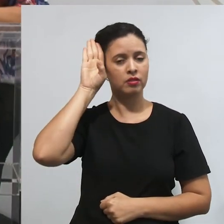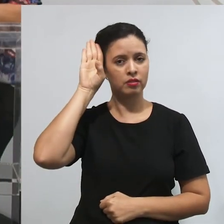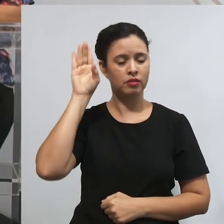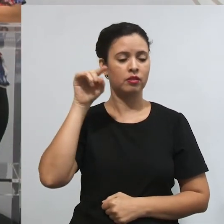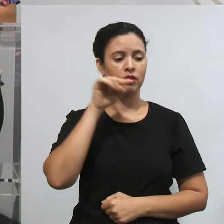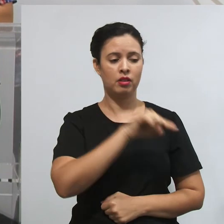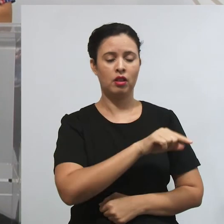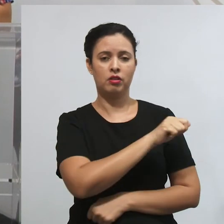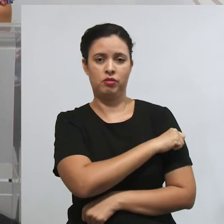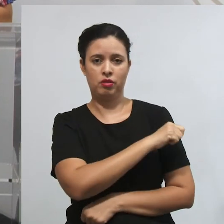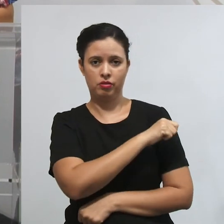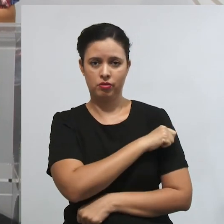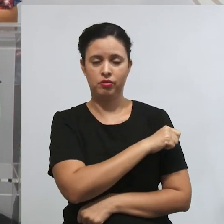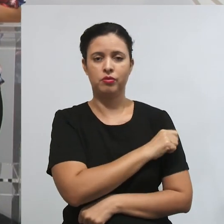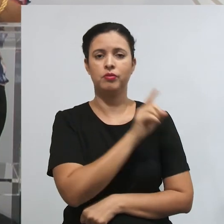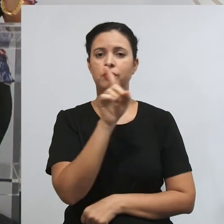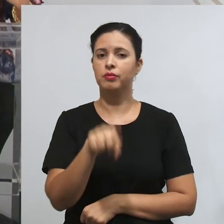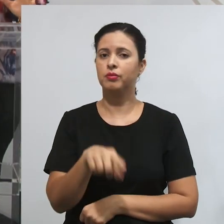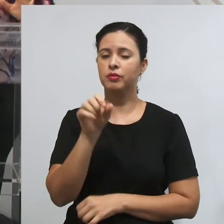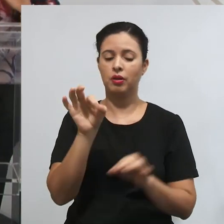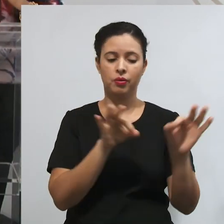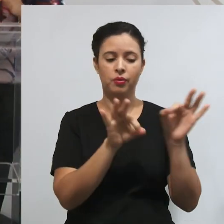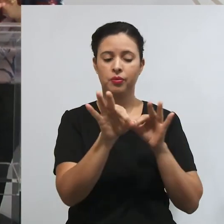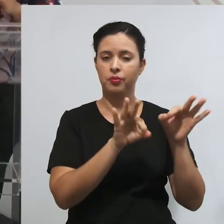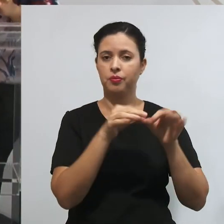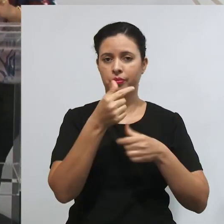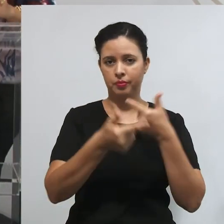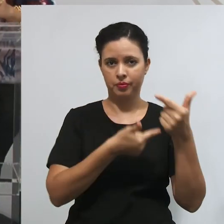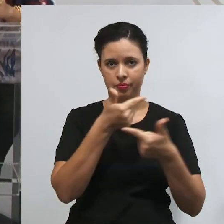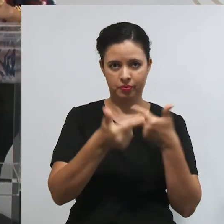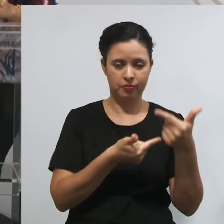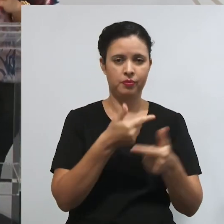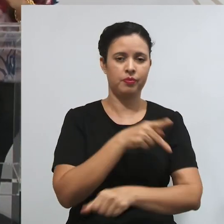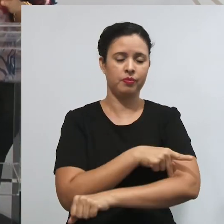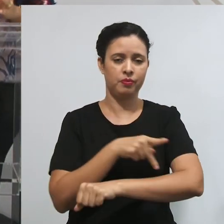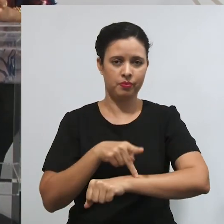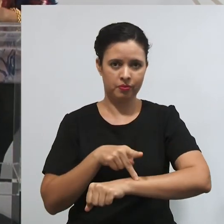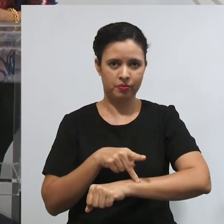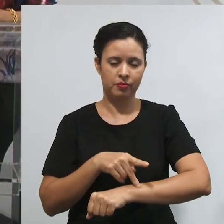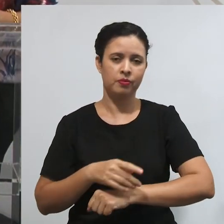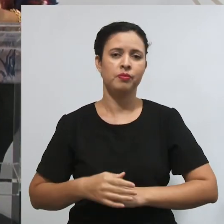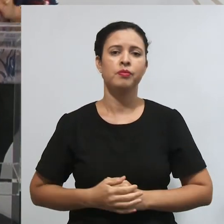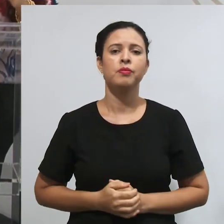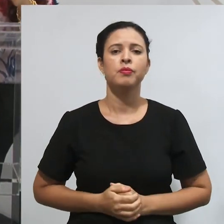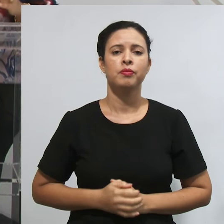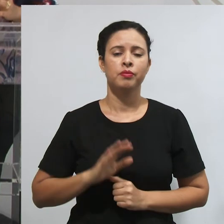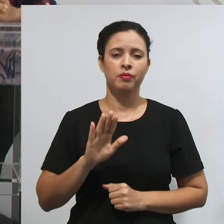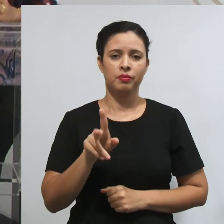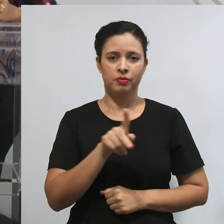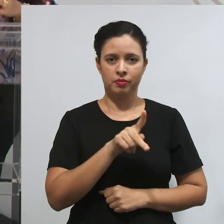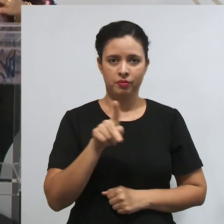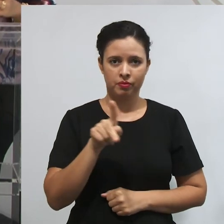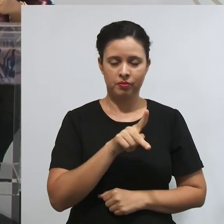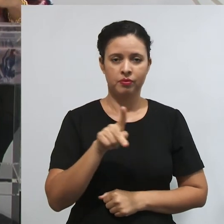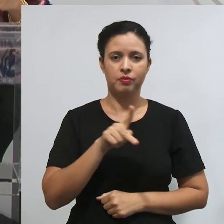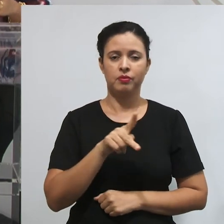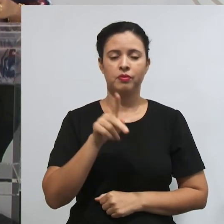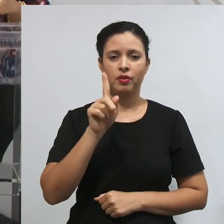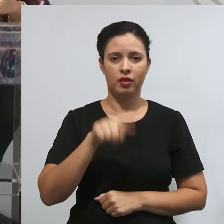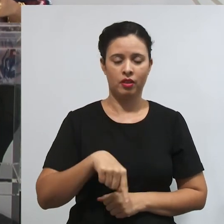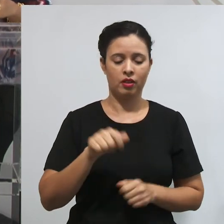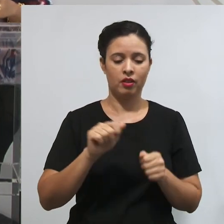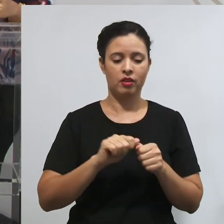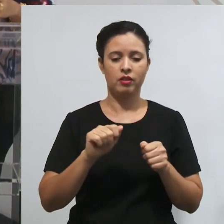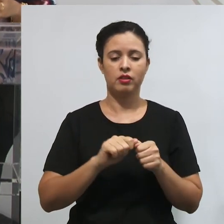de todo aluno, chama-se a organização do trabalho pedagógico. Todo professor, todo docente, em seu